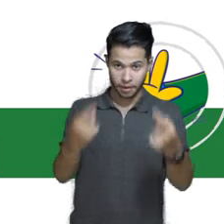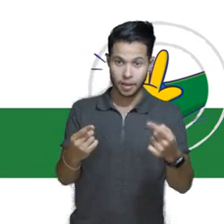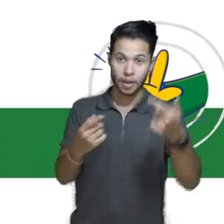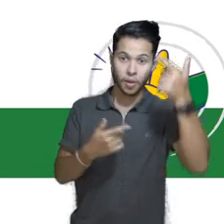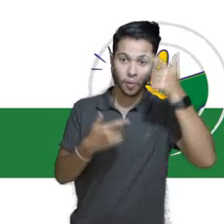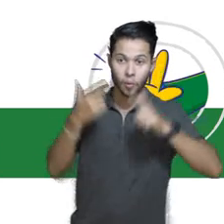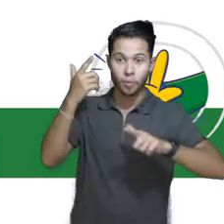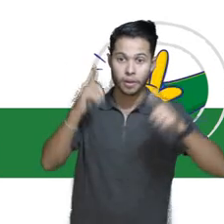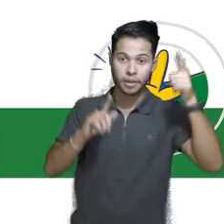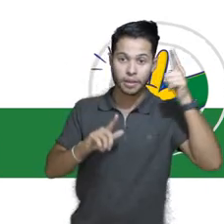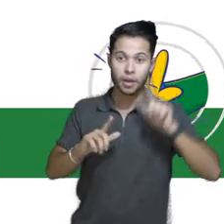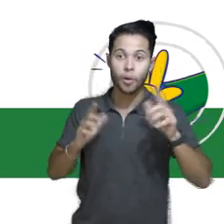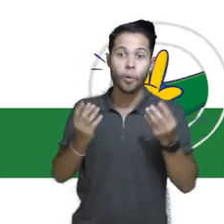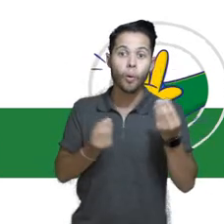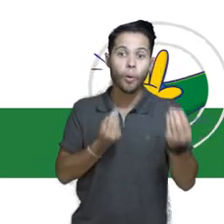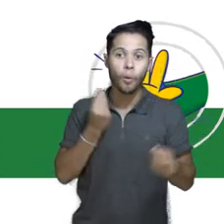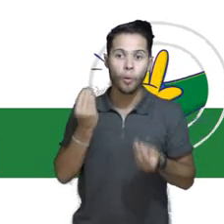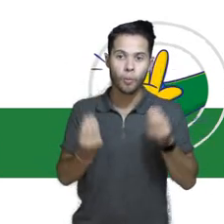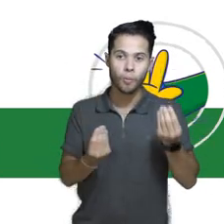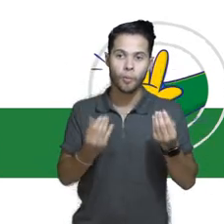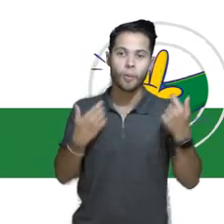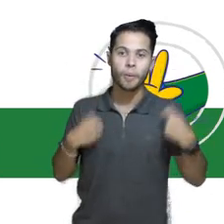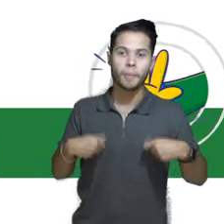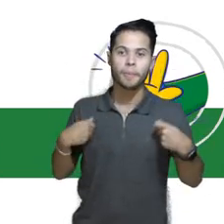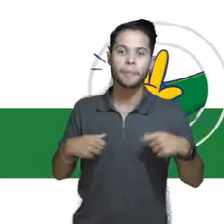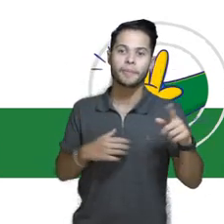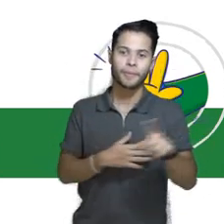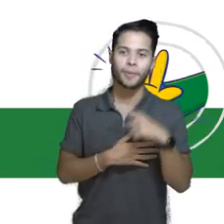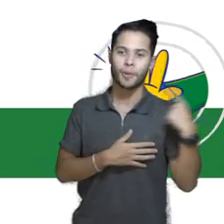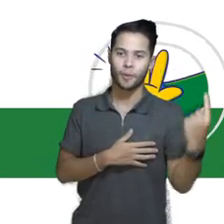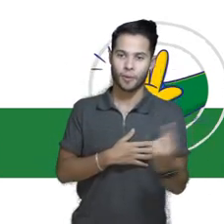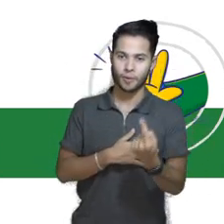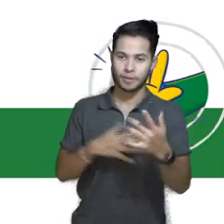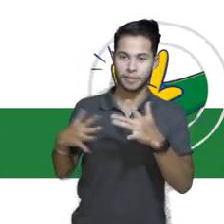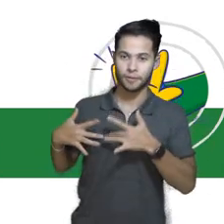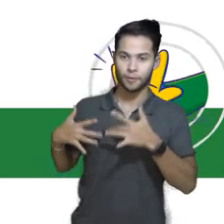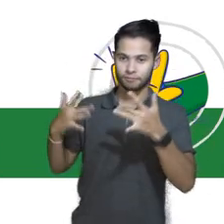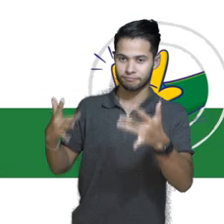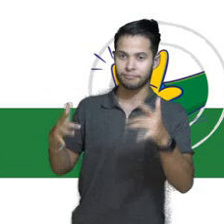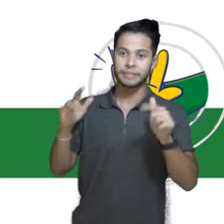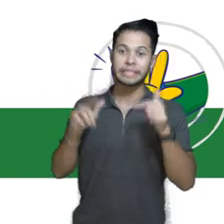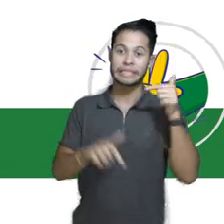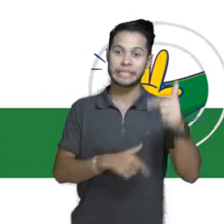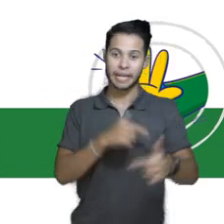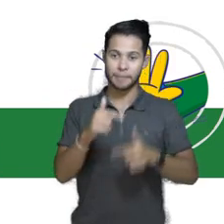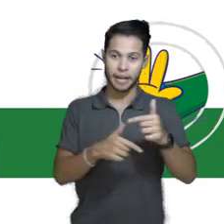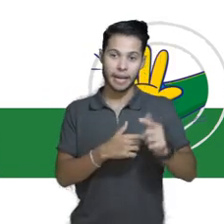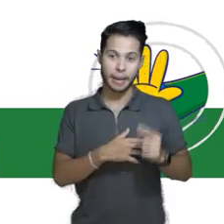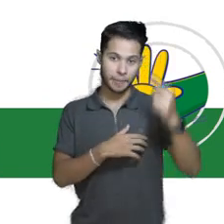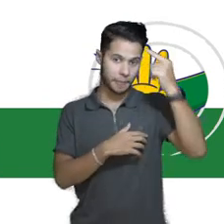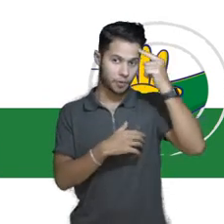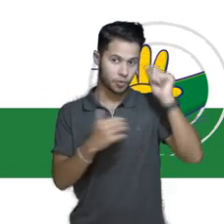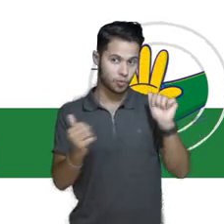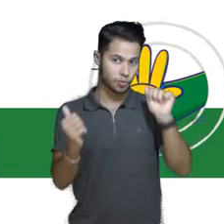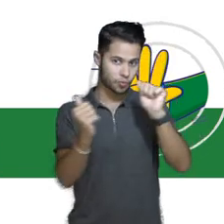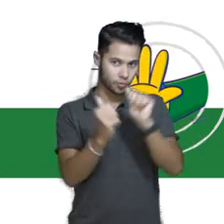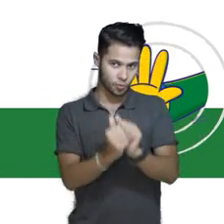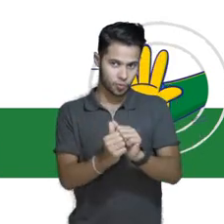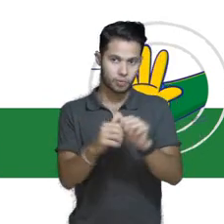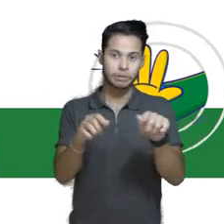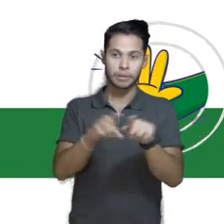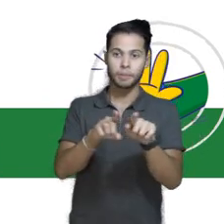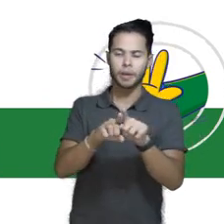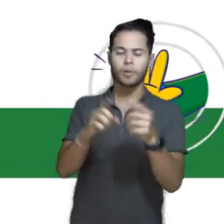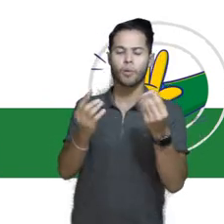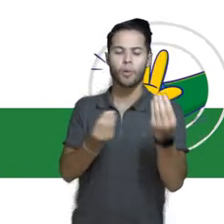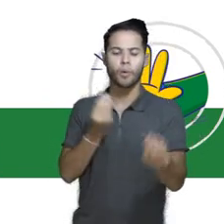isso há necessidade de nós voluntariados trabalharmos e pensarmos também de como é que nós